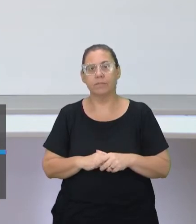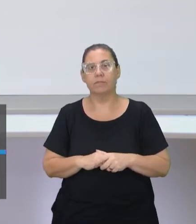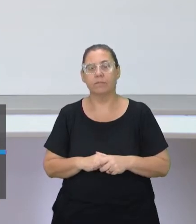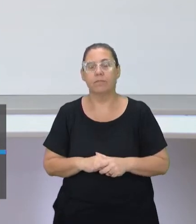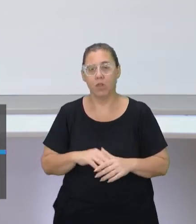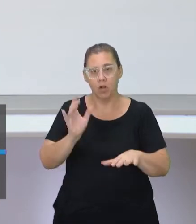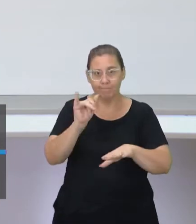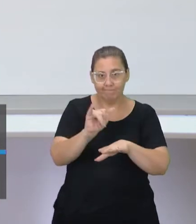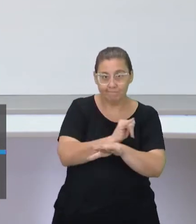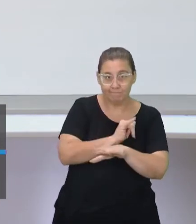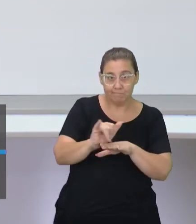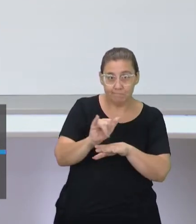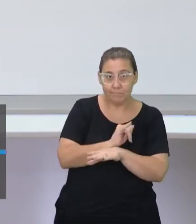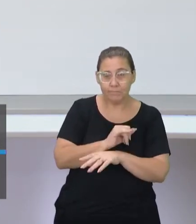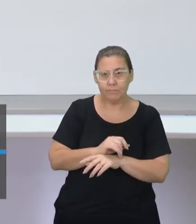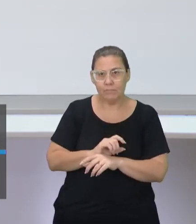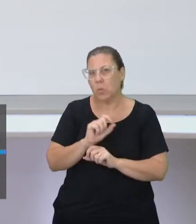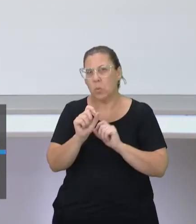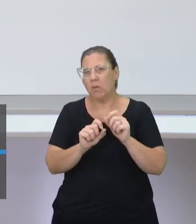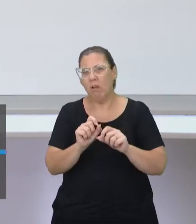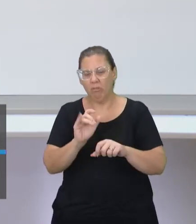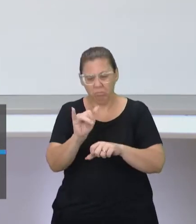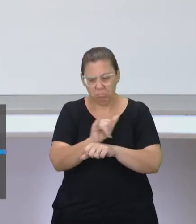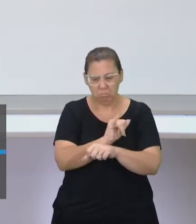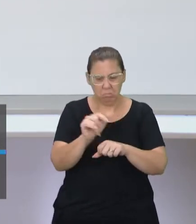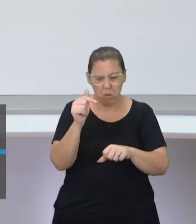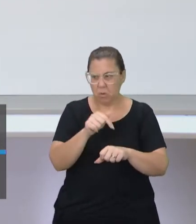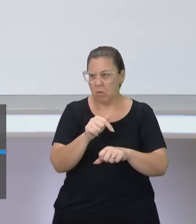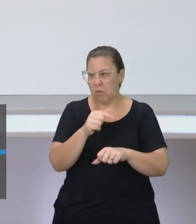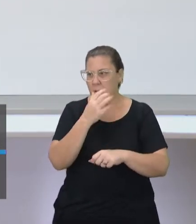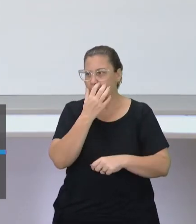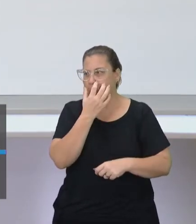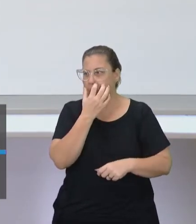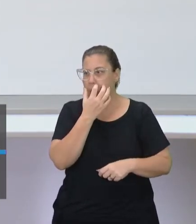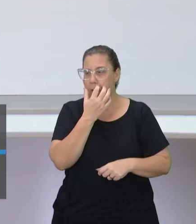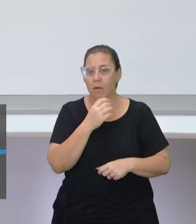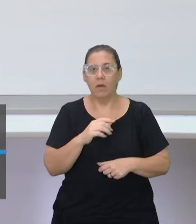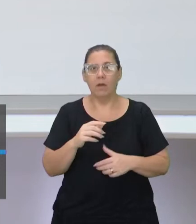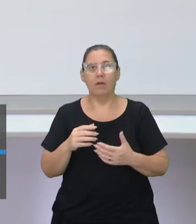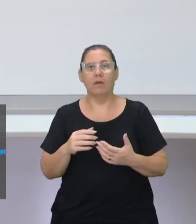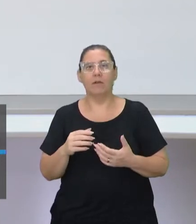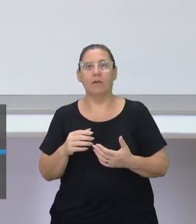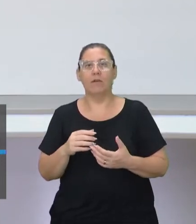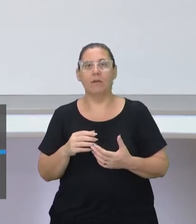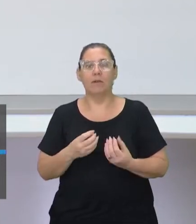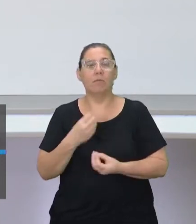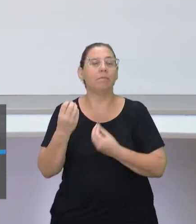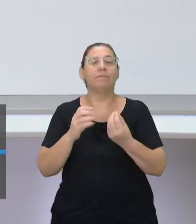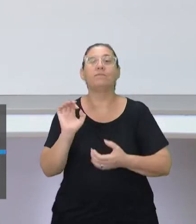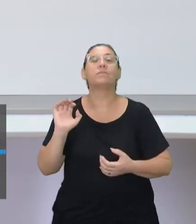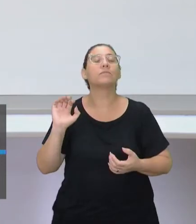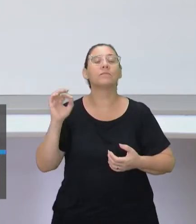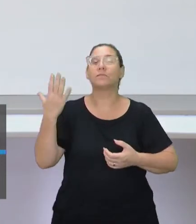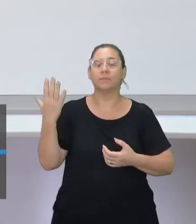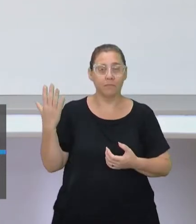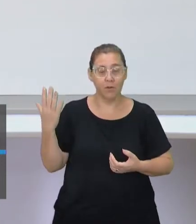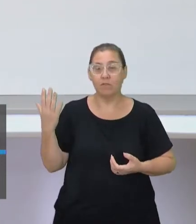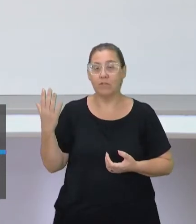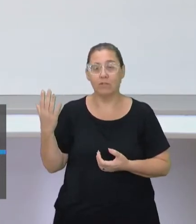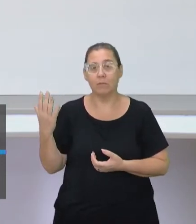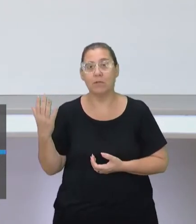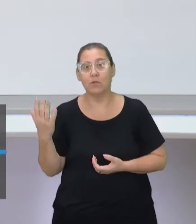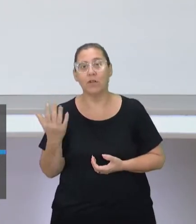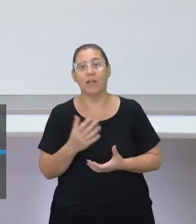a estratégia. O que é a estratégia? Olha só. A estratégia é o jeito que isso vai acontecer. Então,